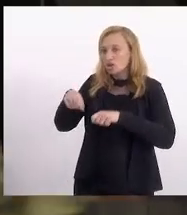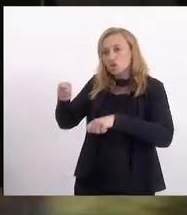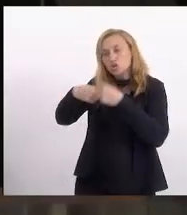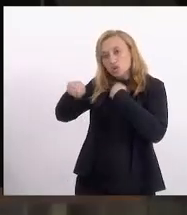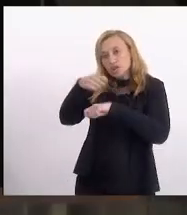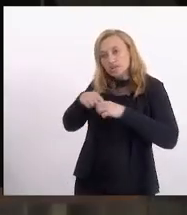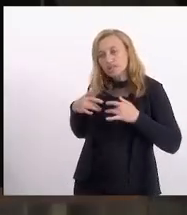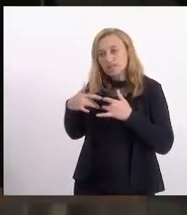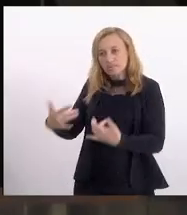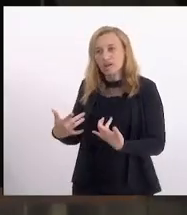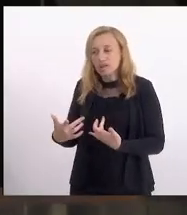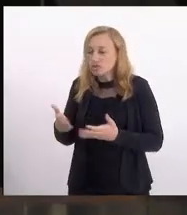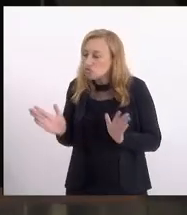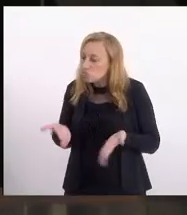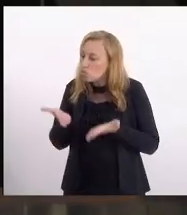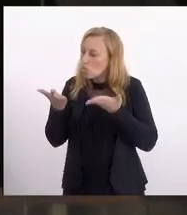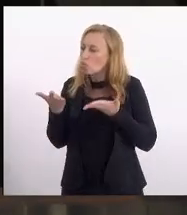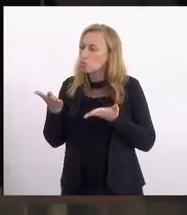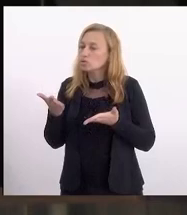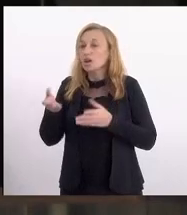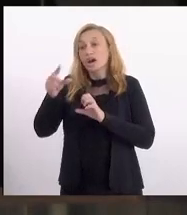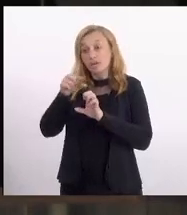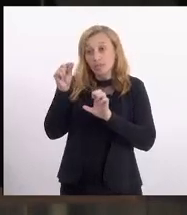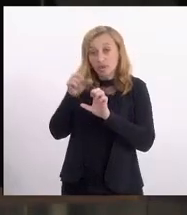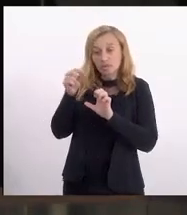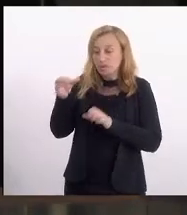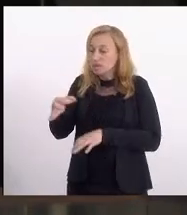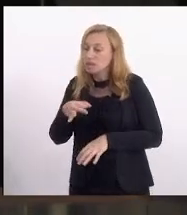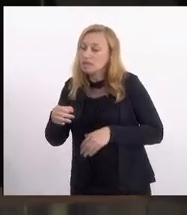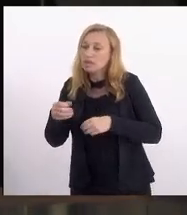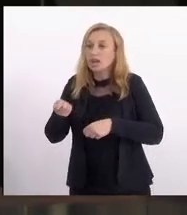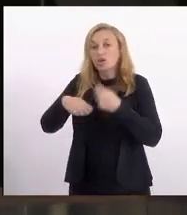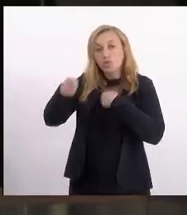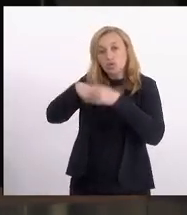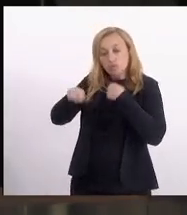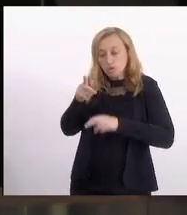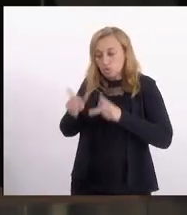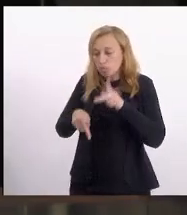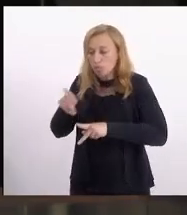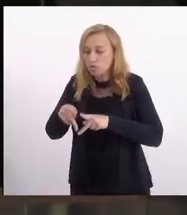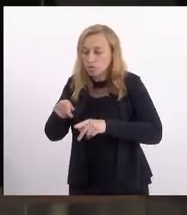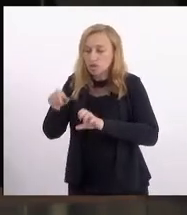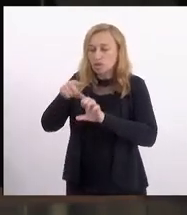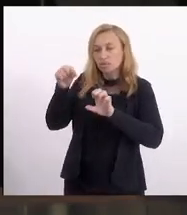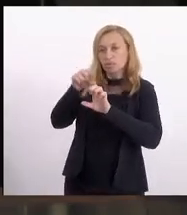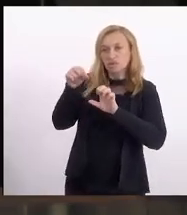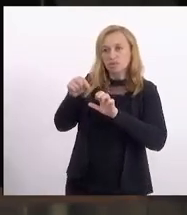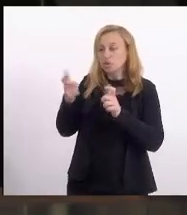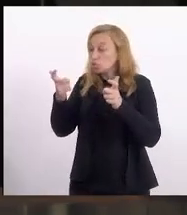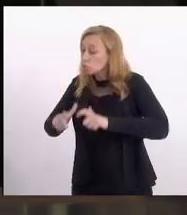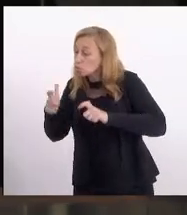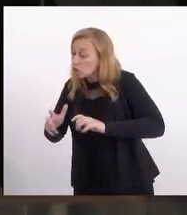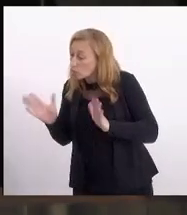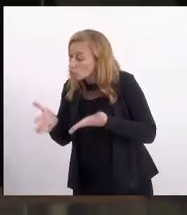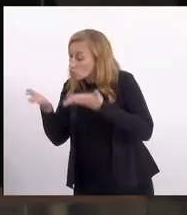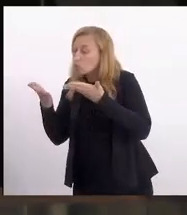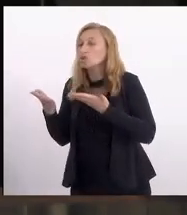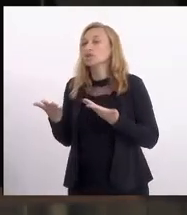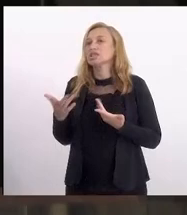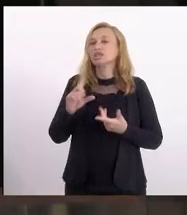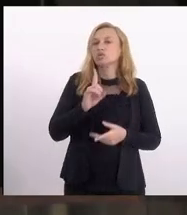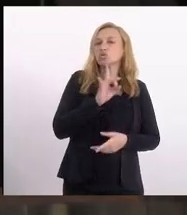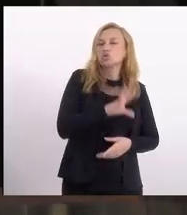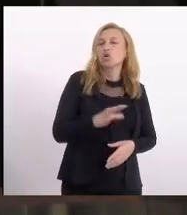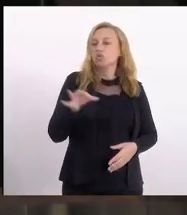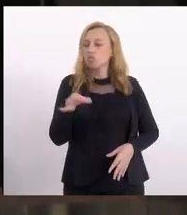uma moeda social que estimula os empreendimentos da economia popular, que estimula os empreendimentos locais. Então, não se trata apenas de ter